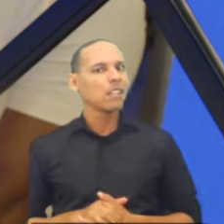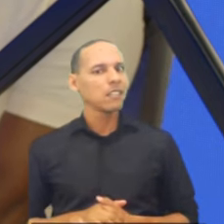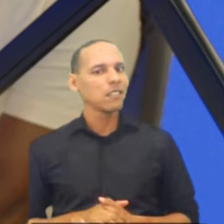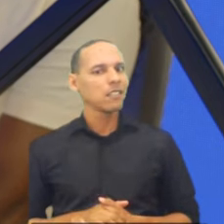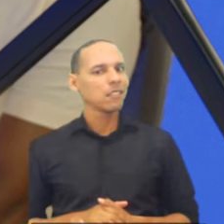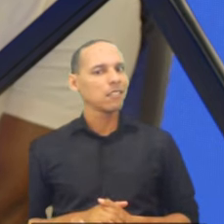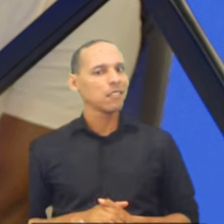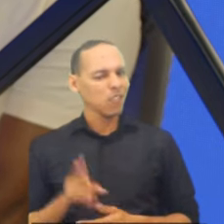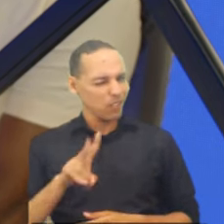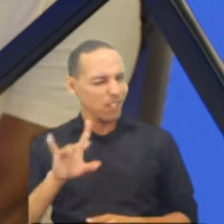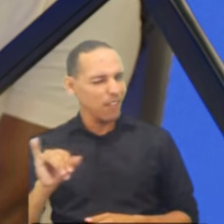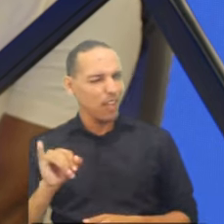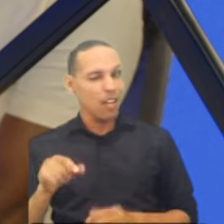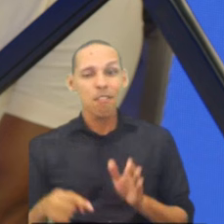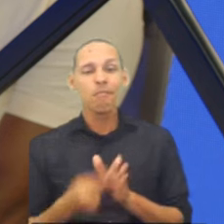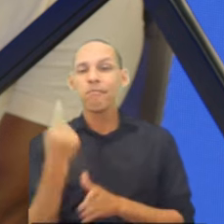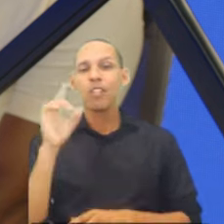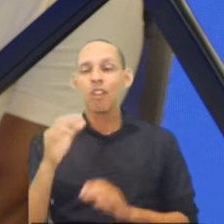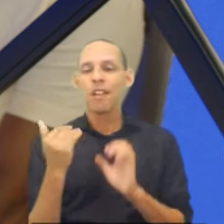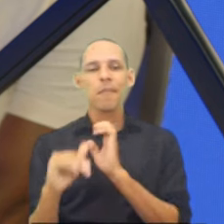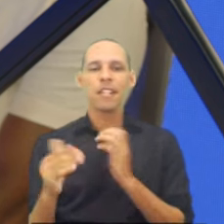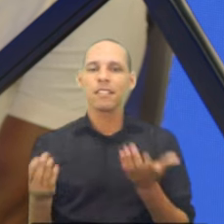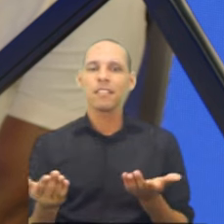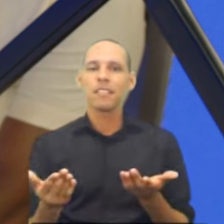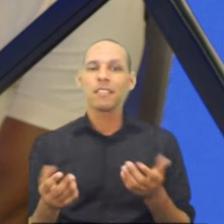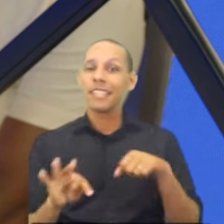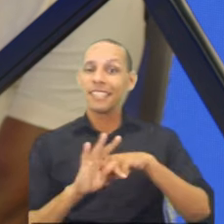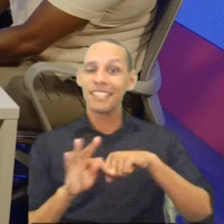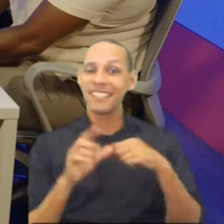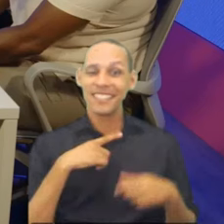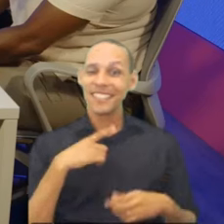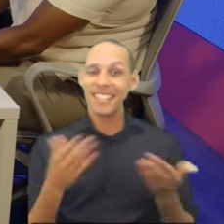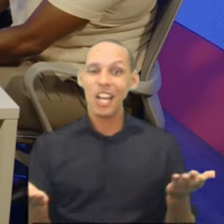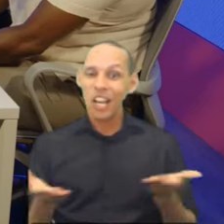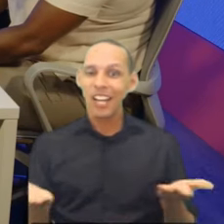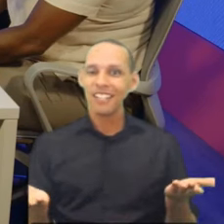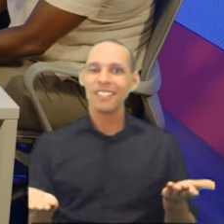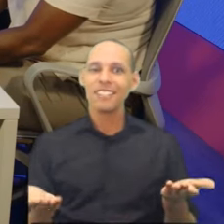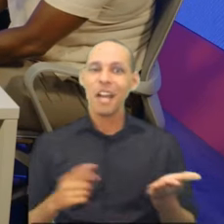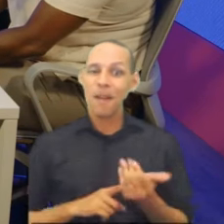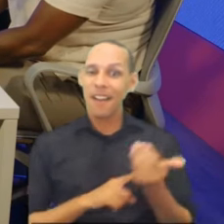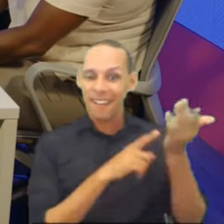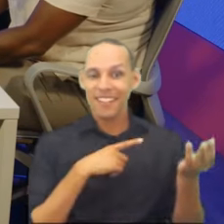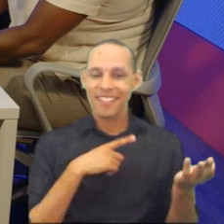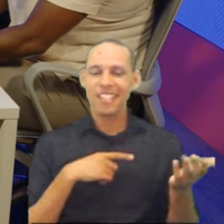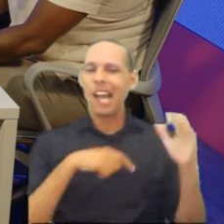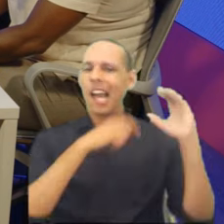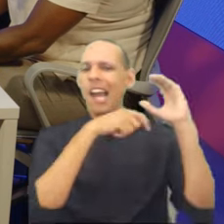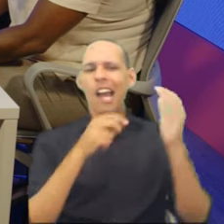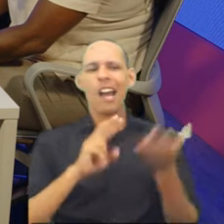isso acontecer uma vez no ano para mandar um e-mail e com tecnologia né fal